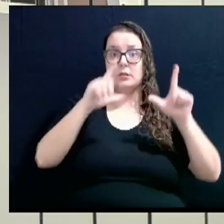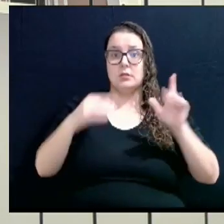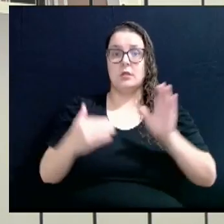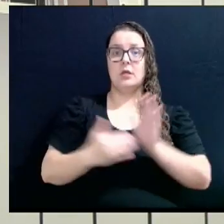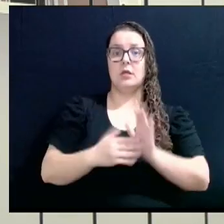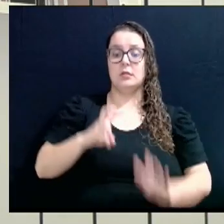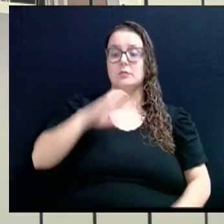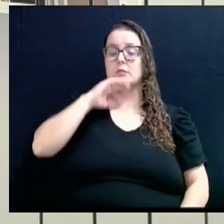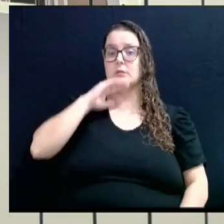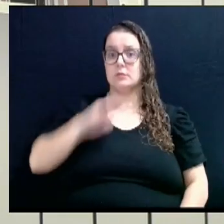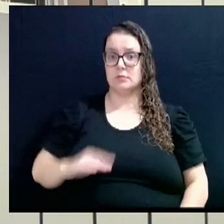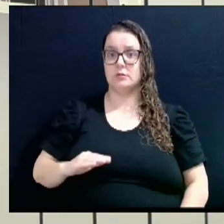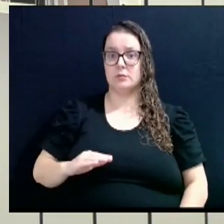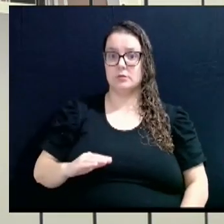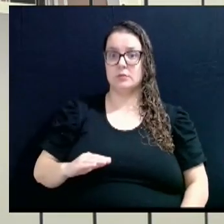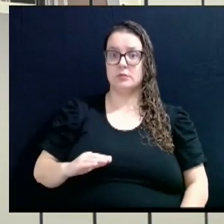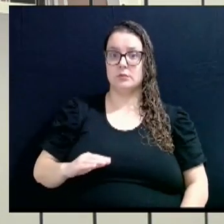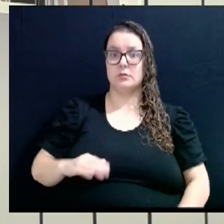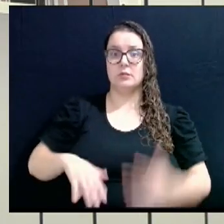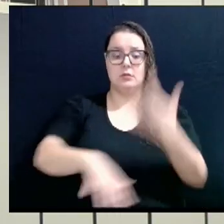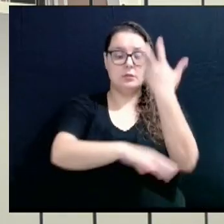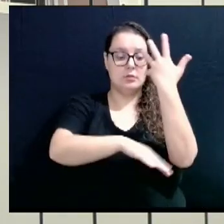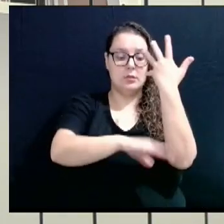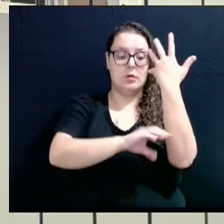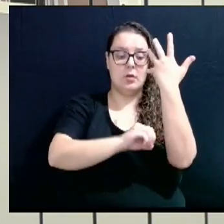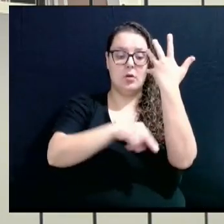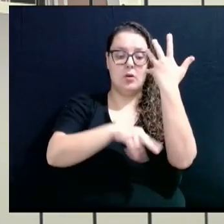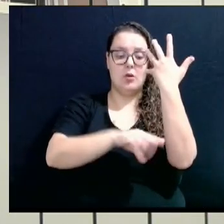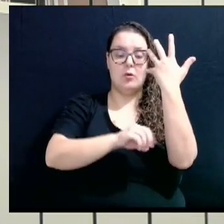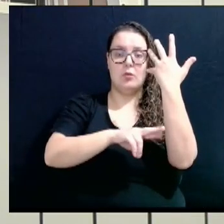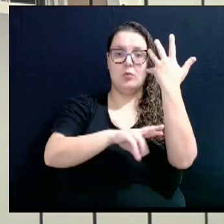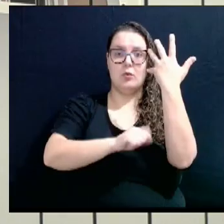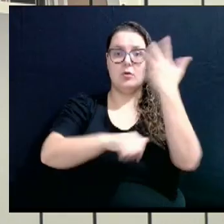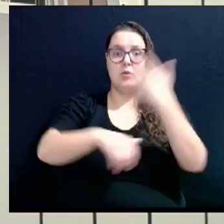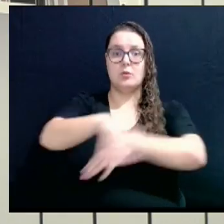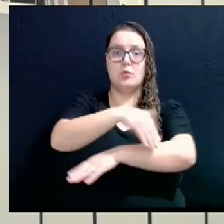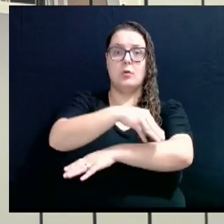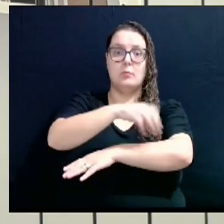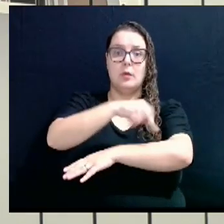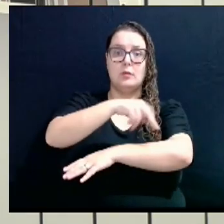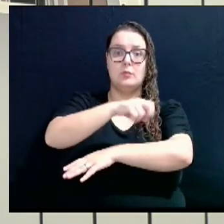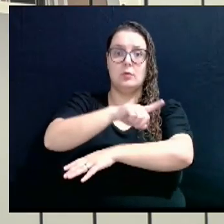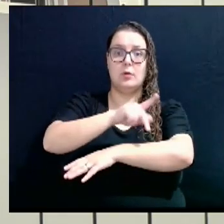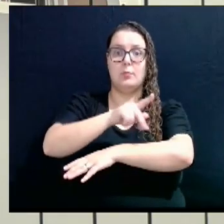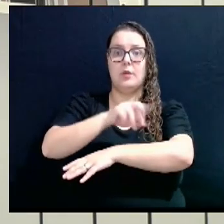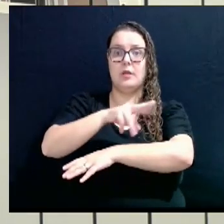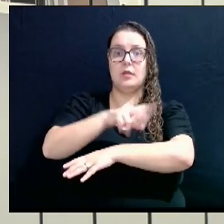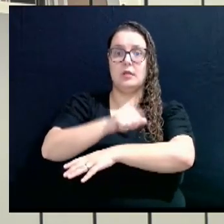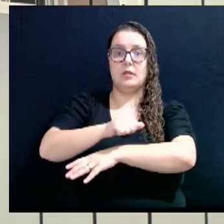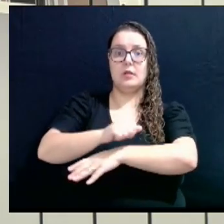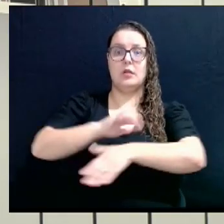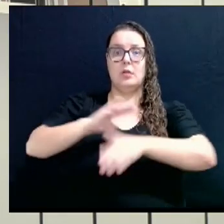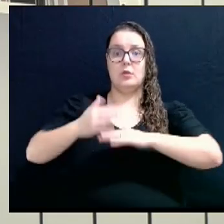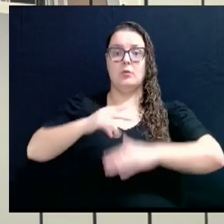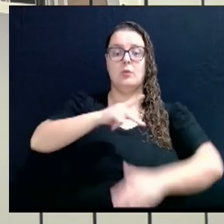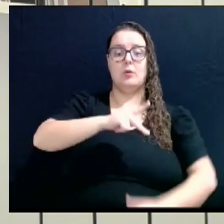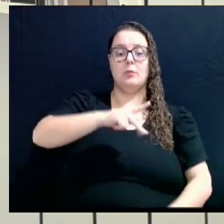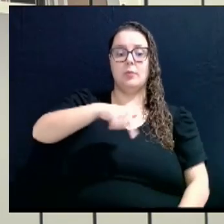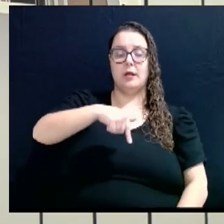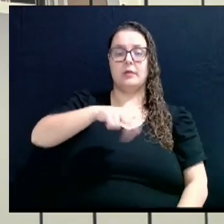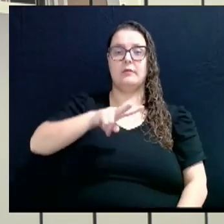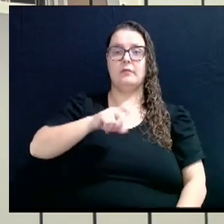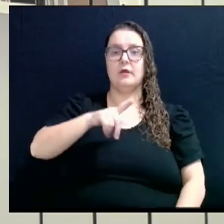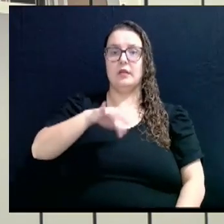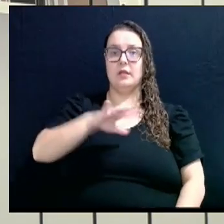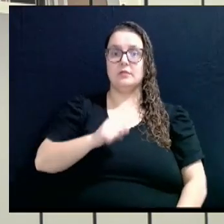da tarde, na Praça da Concórdia, na Rua Manuel Machado Pereira, no Parque Valença. No local vão ser